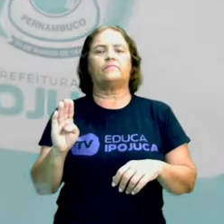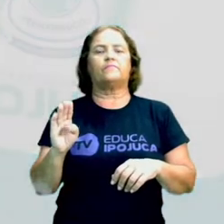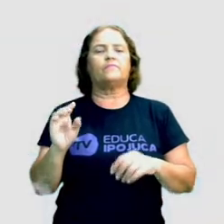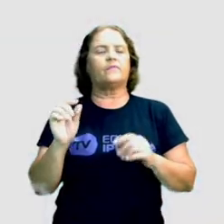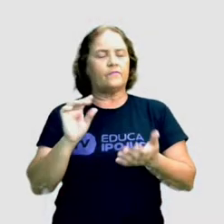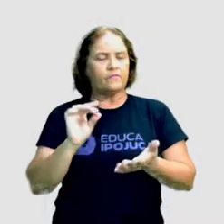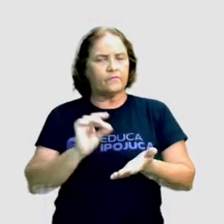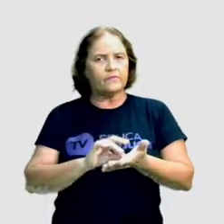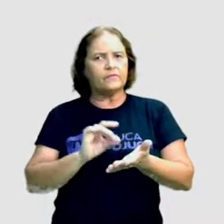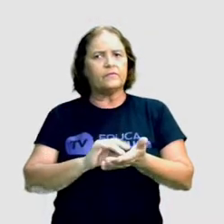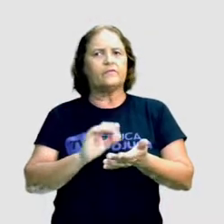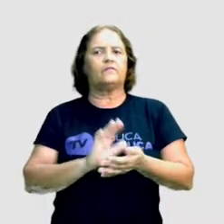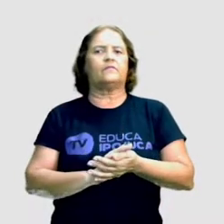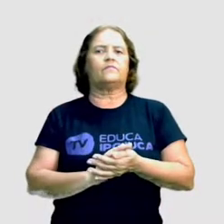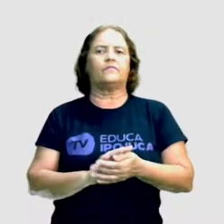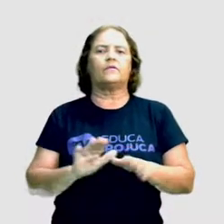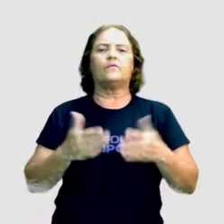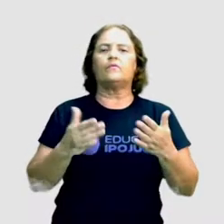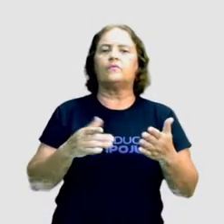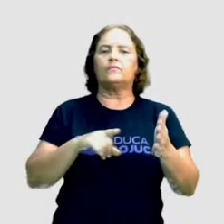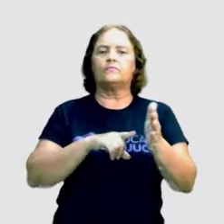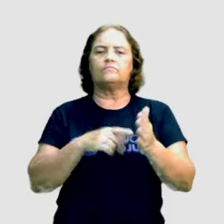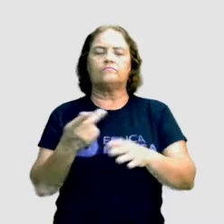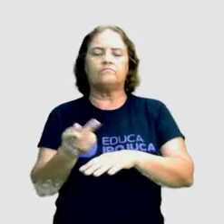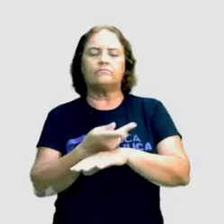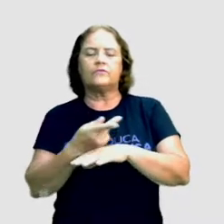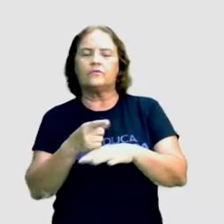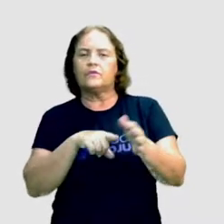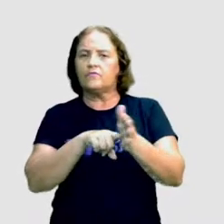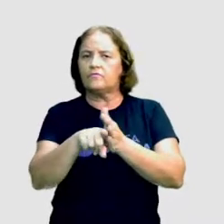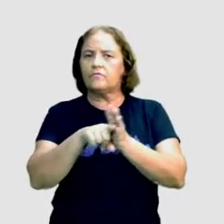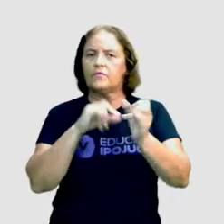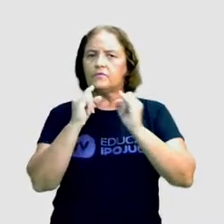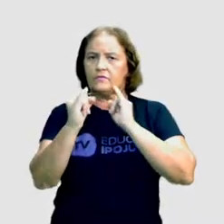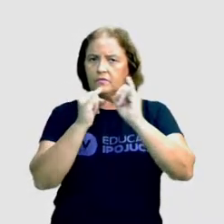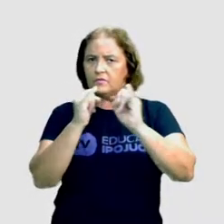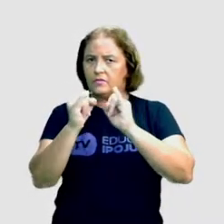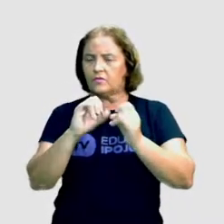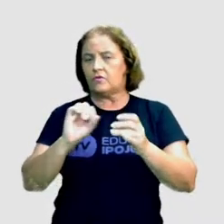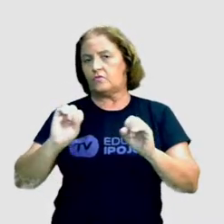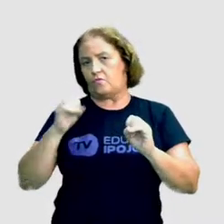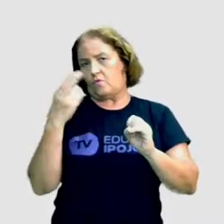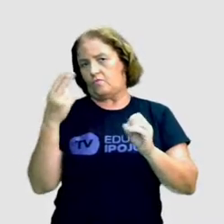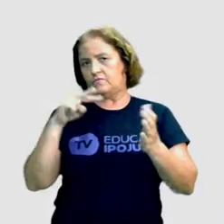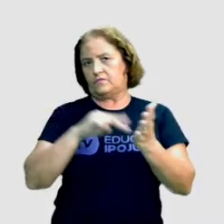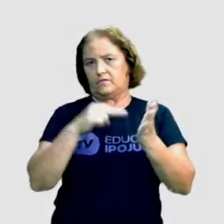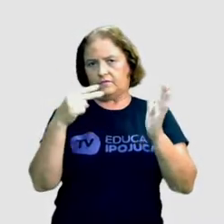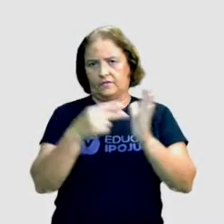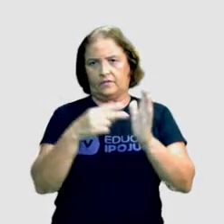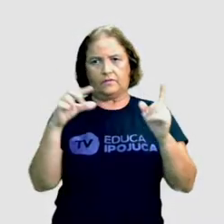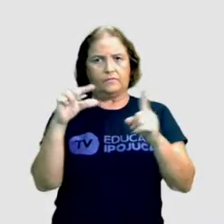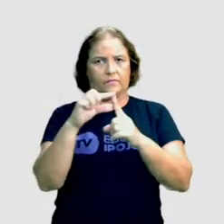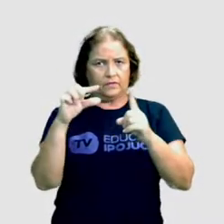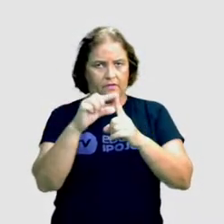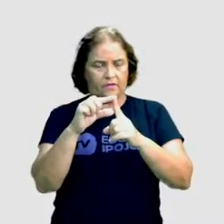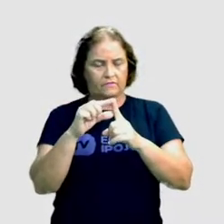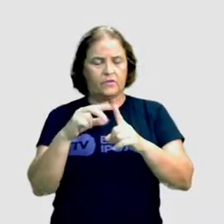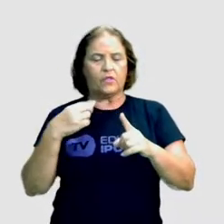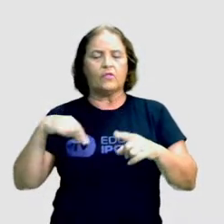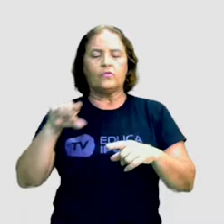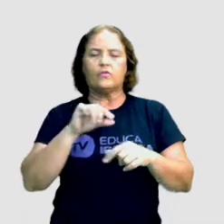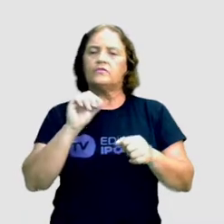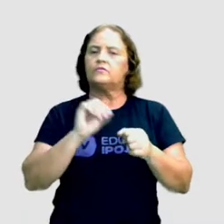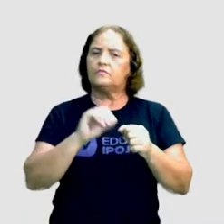só. Quando buscamos por uma informação na internet ou o significado de alguma palavra, nós estamos fazendo uma